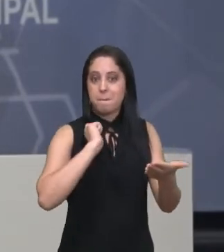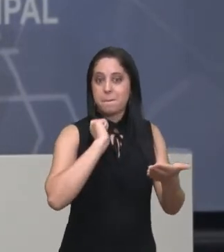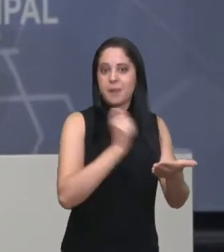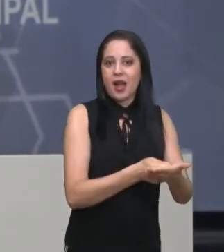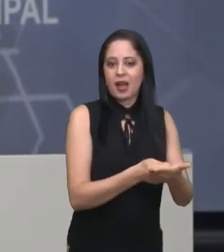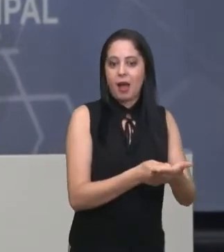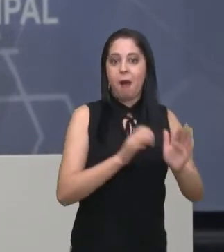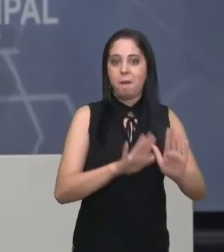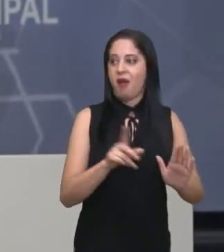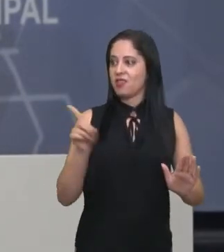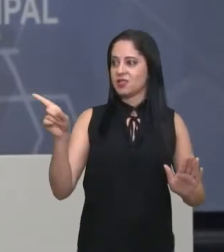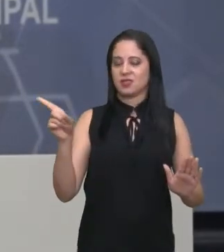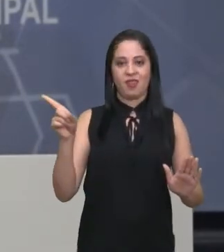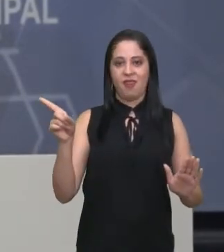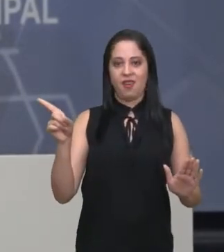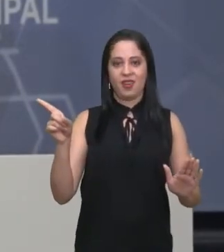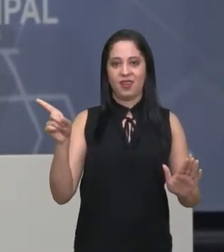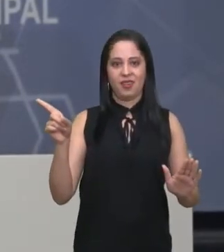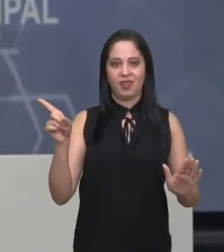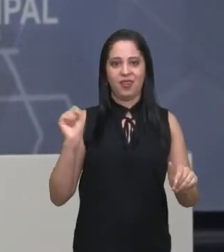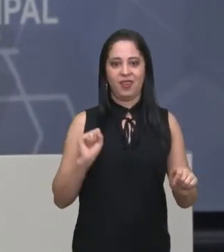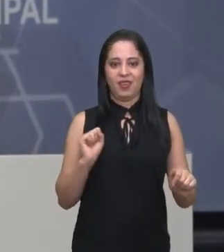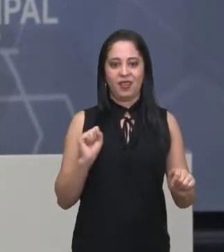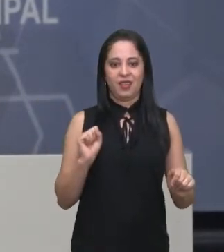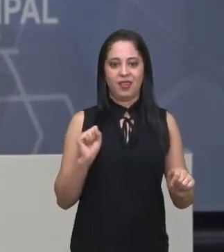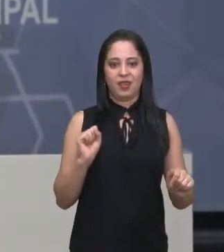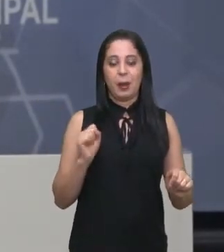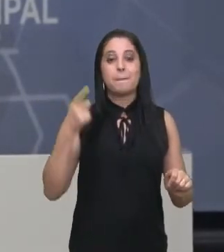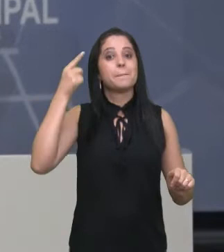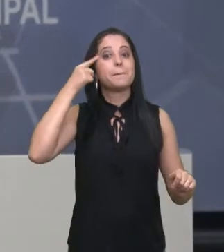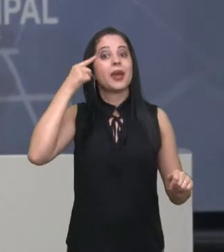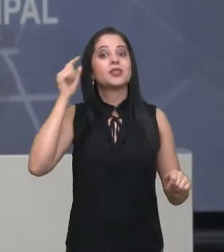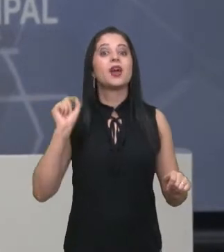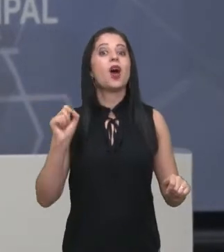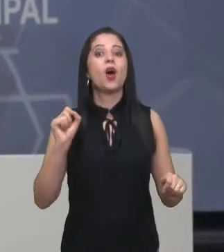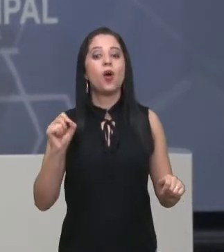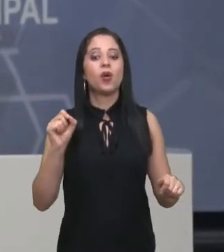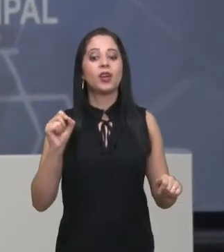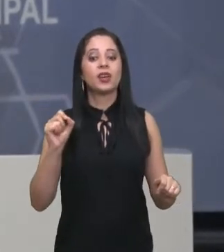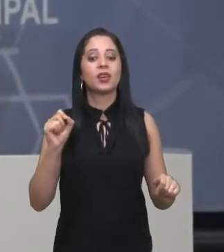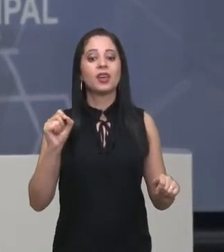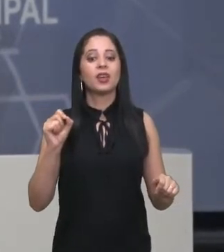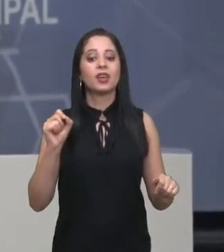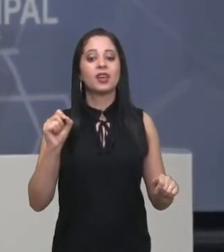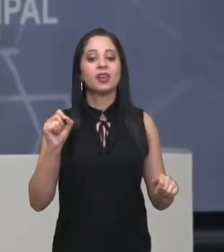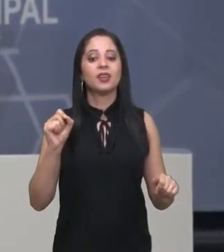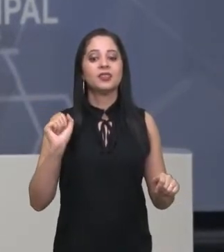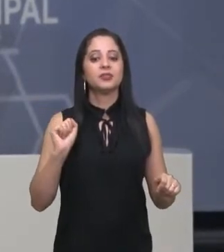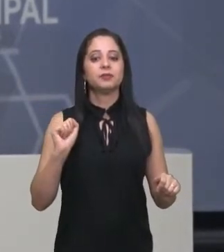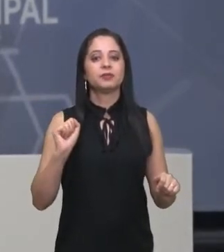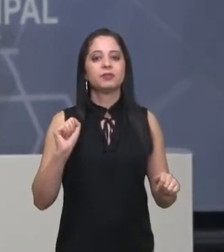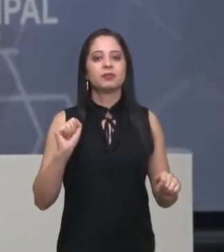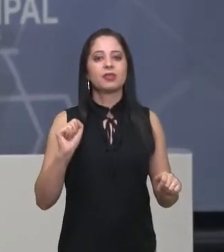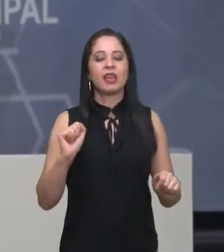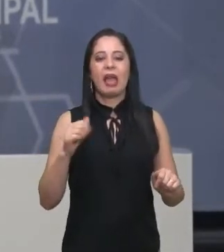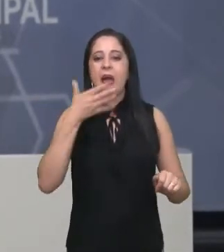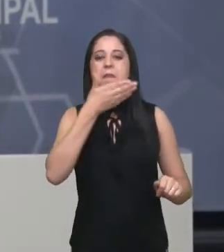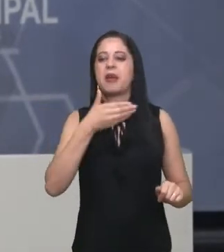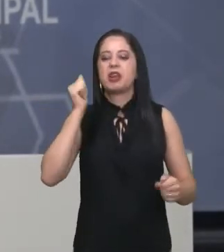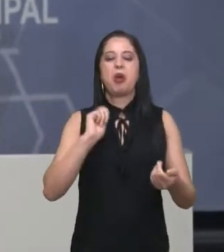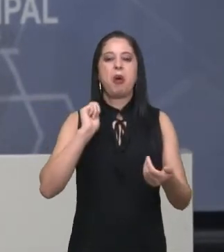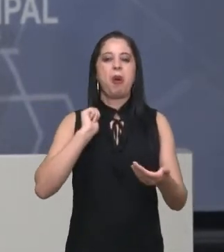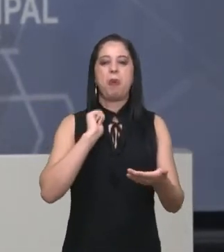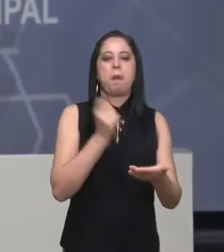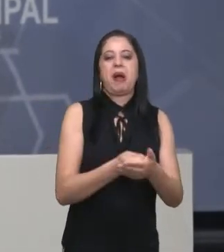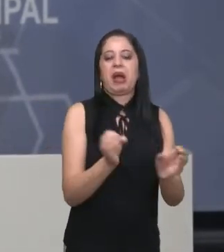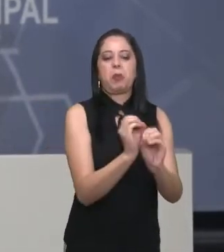ele achou que o município, que os cidadãos de São José dos Campos achavam melhor não pagar e investir em